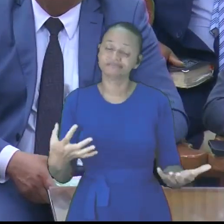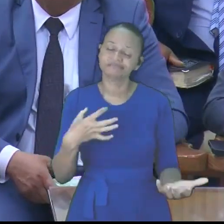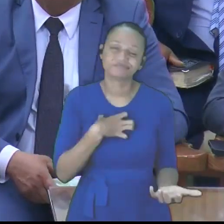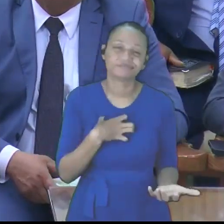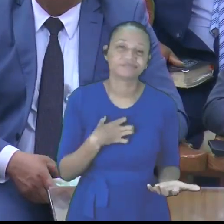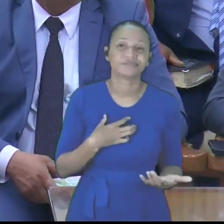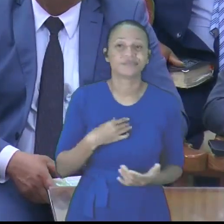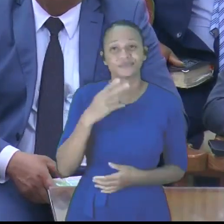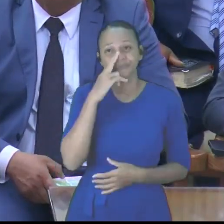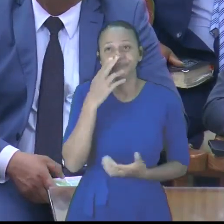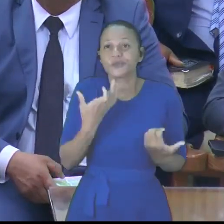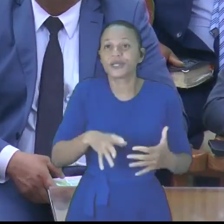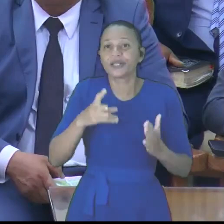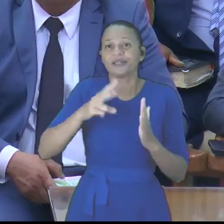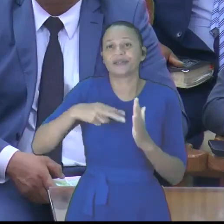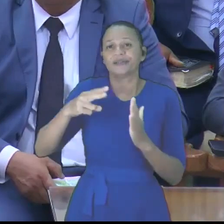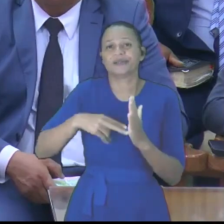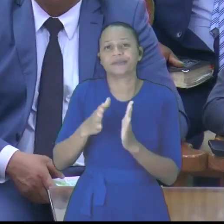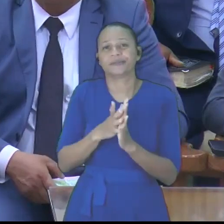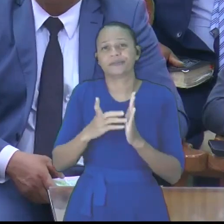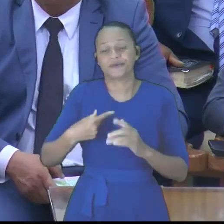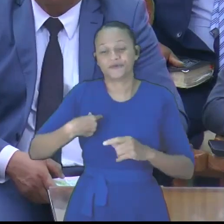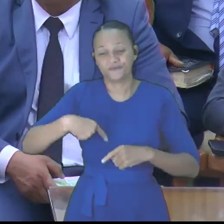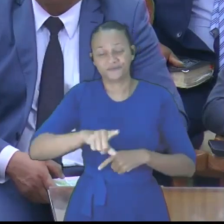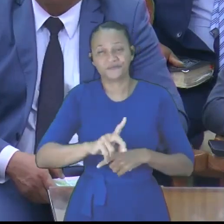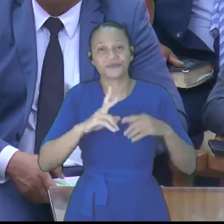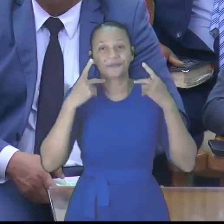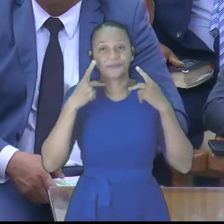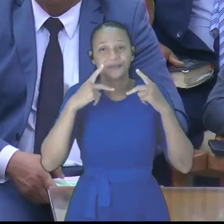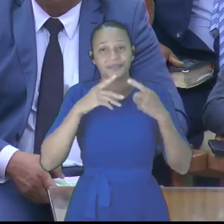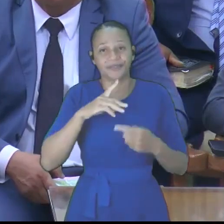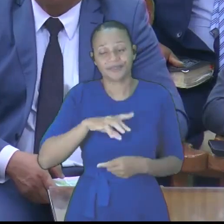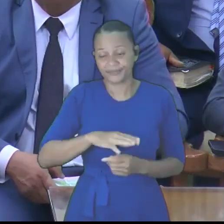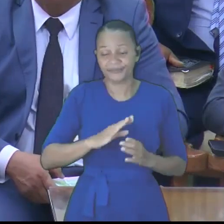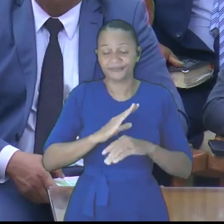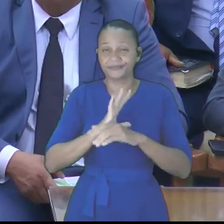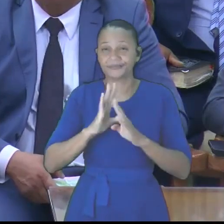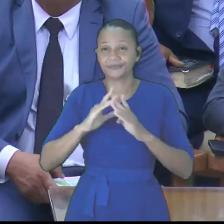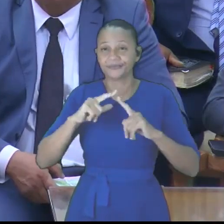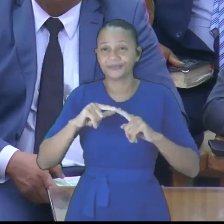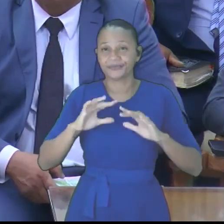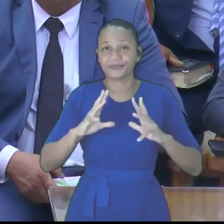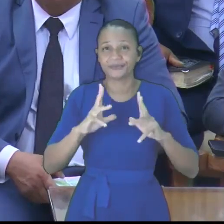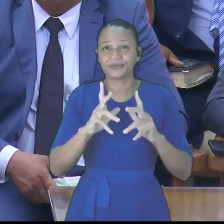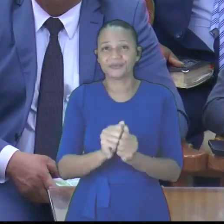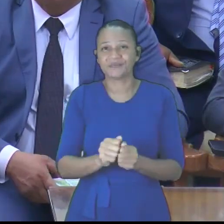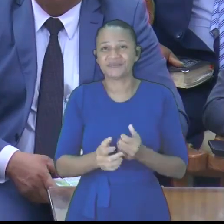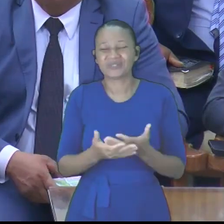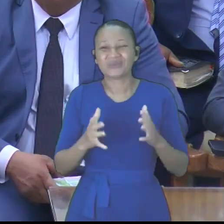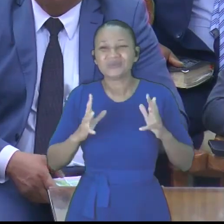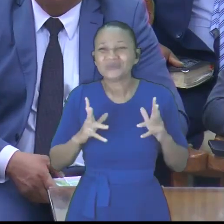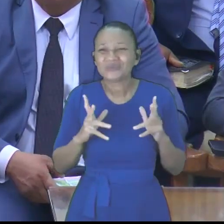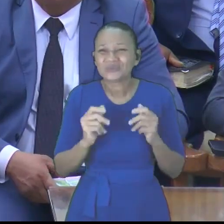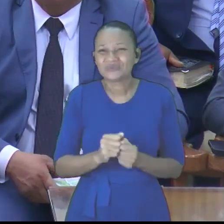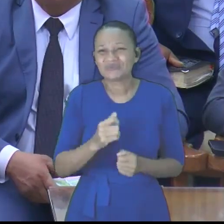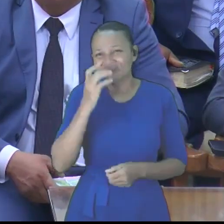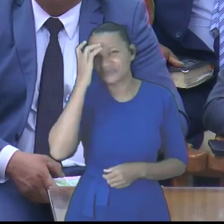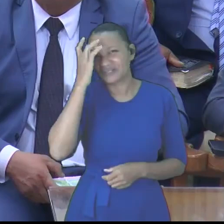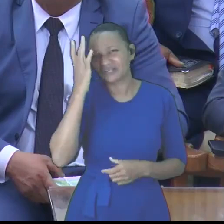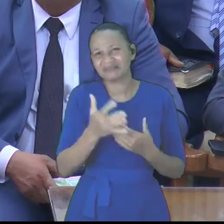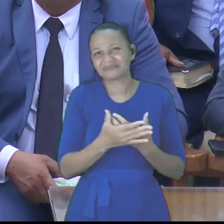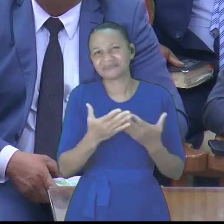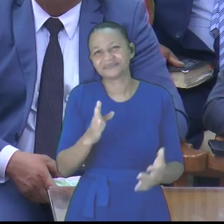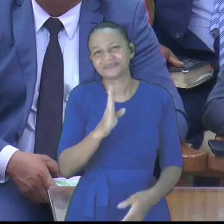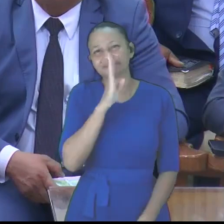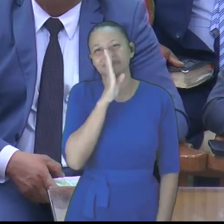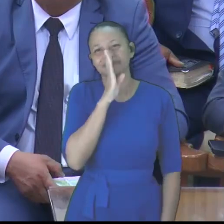não estão lendo a Bíblia, irmão. Irmão, eu fui pregar numa igreja há poucos dias. Todo versículo mais fácil que eu dizia, a